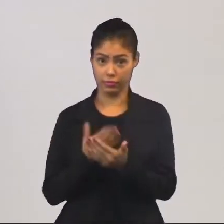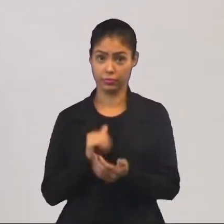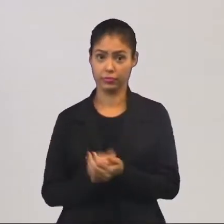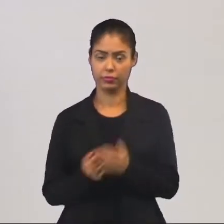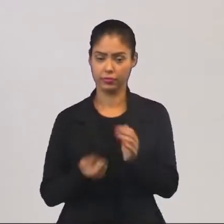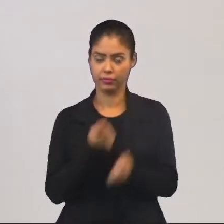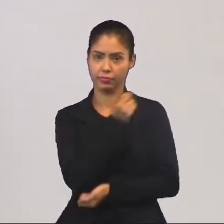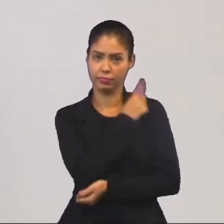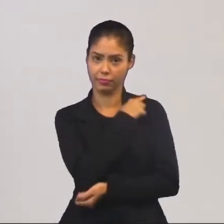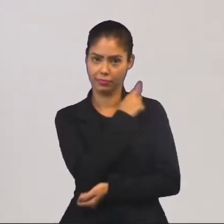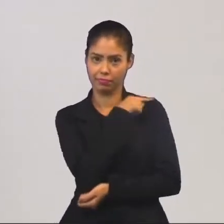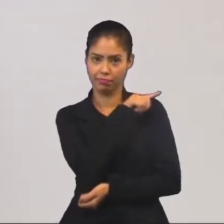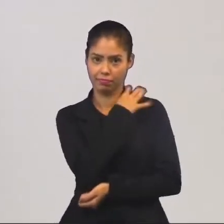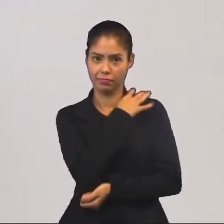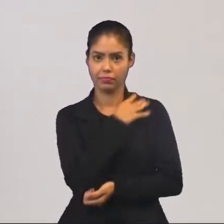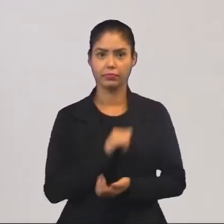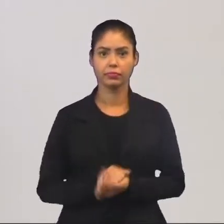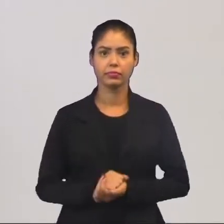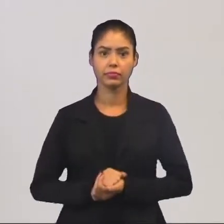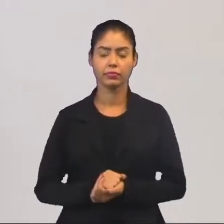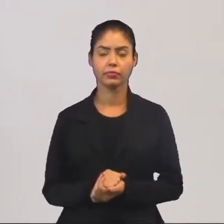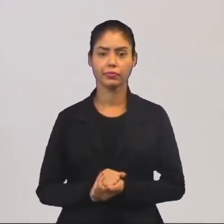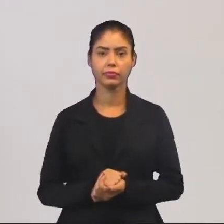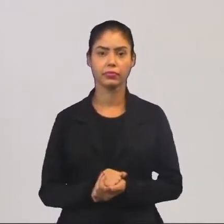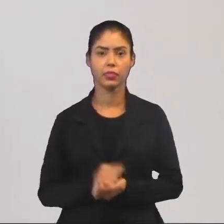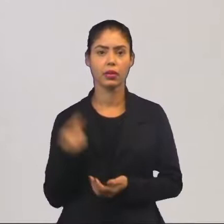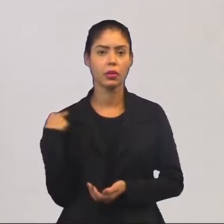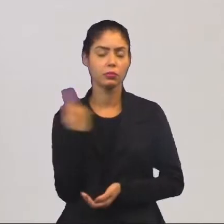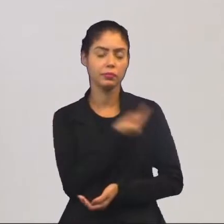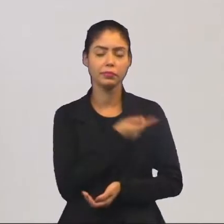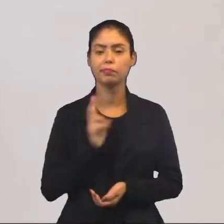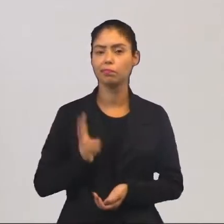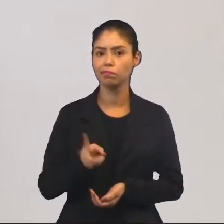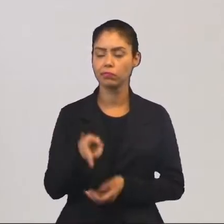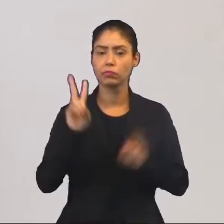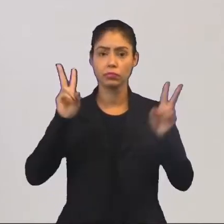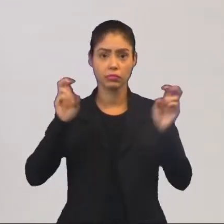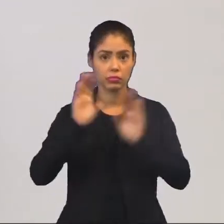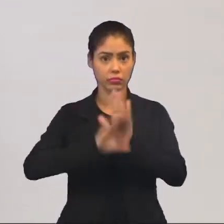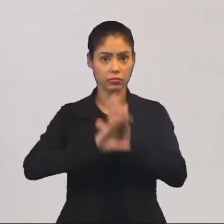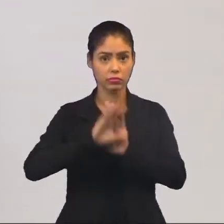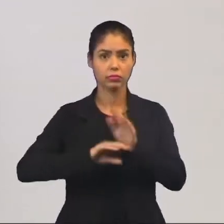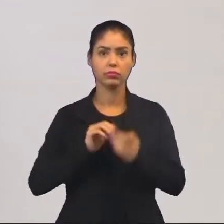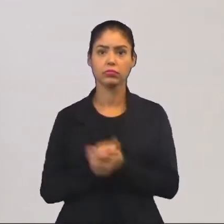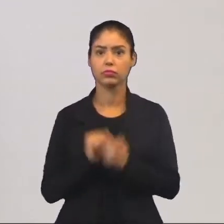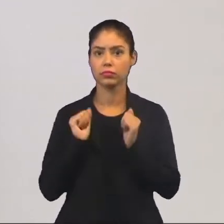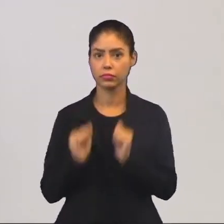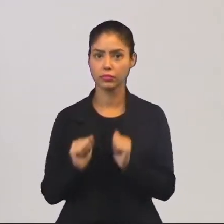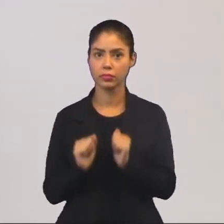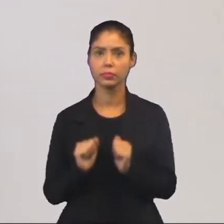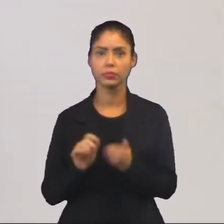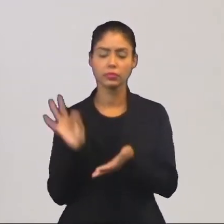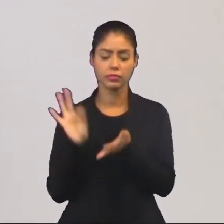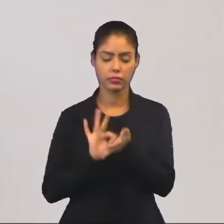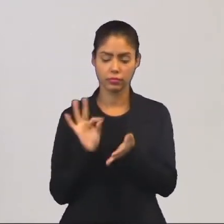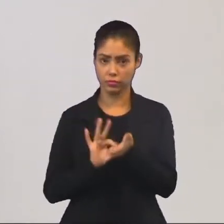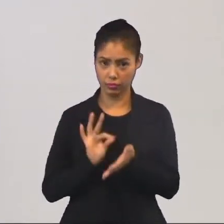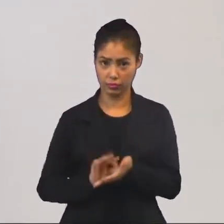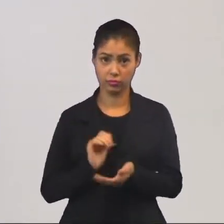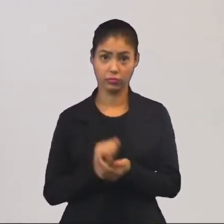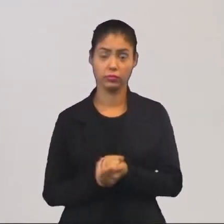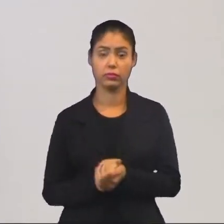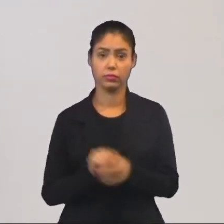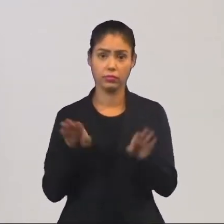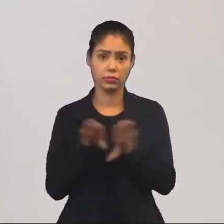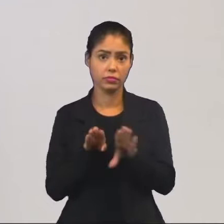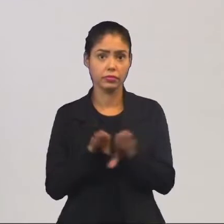primeira série do ensino médio, tá? Estamos aí continuando o conteúdo, você pode estar fazendo anotações,